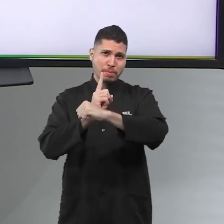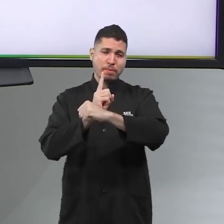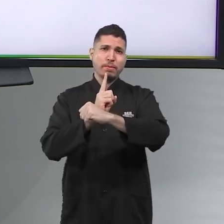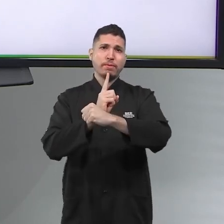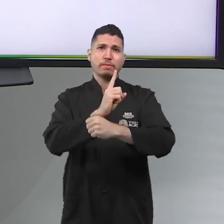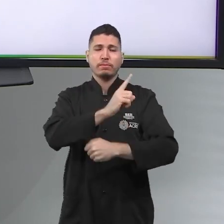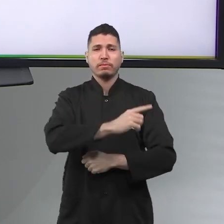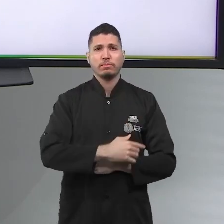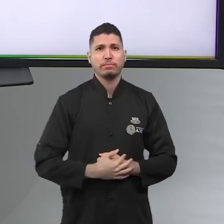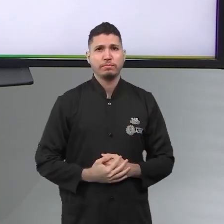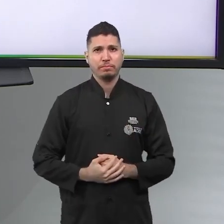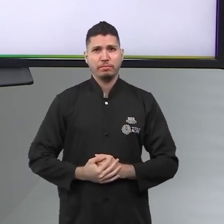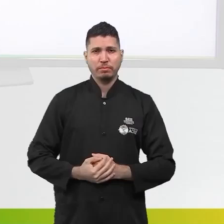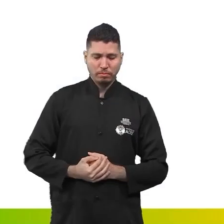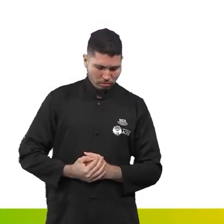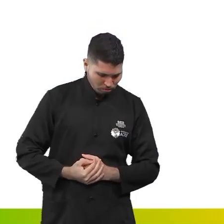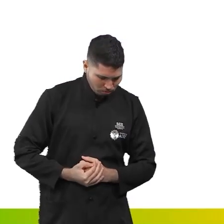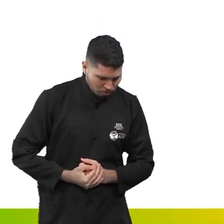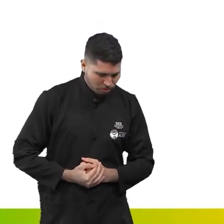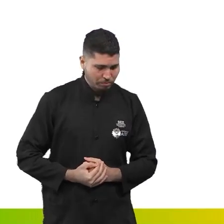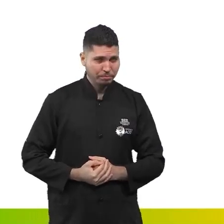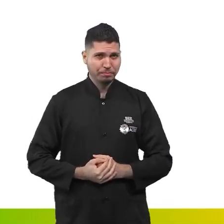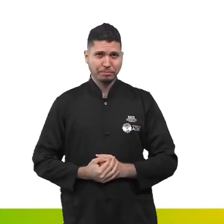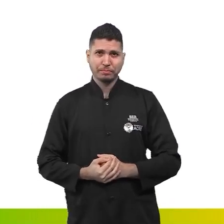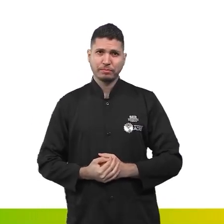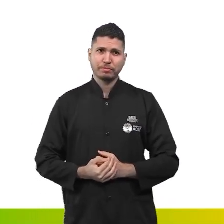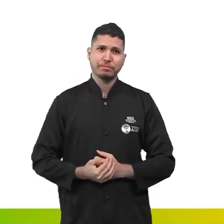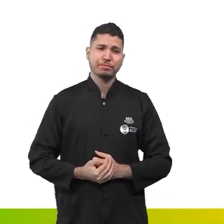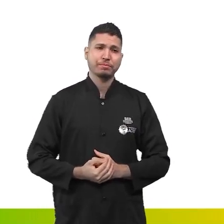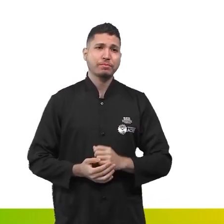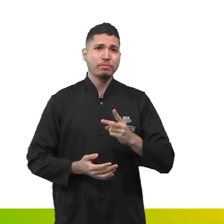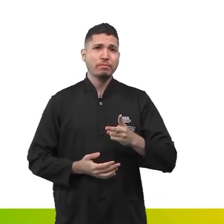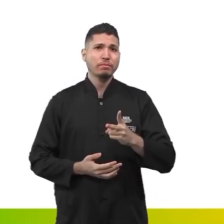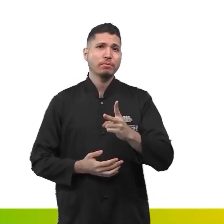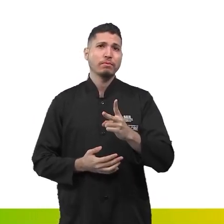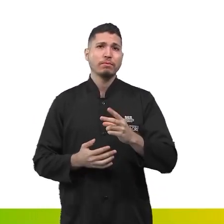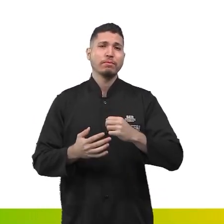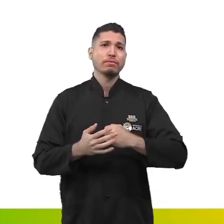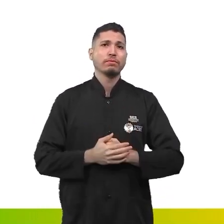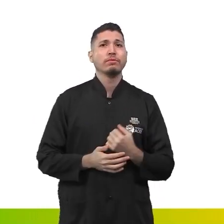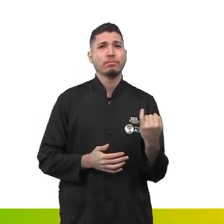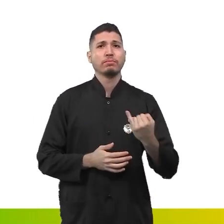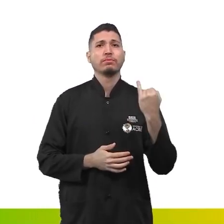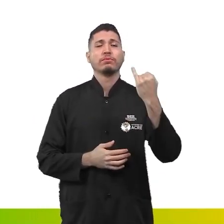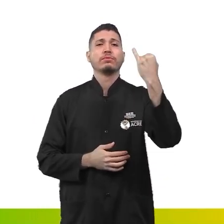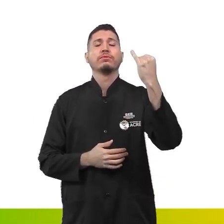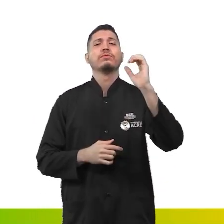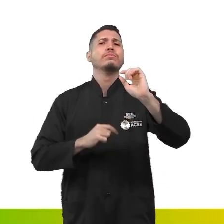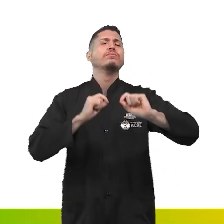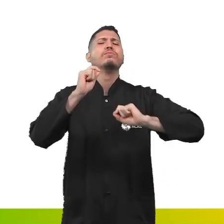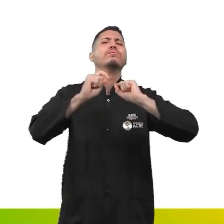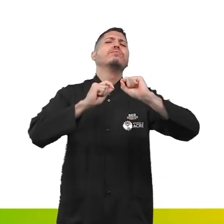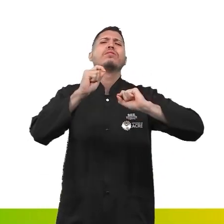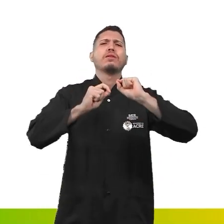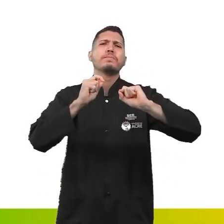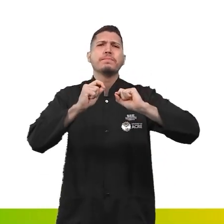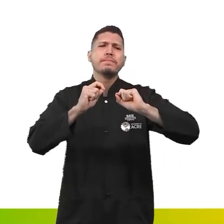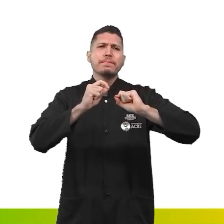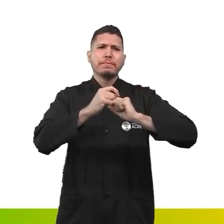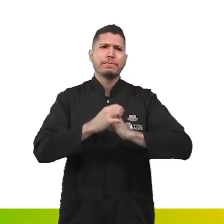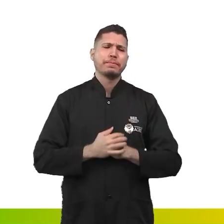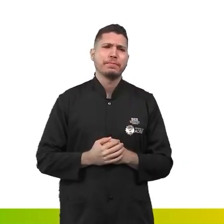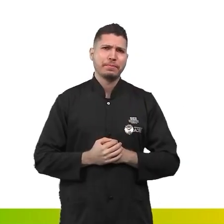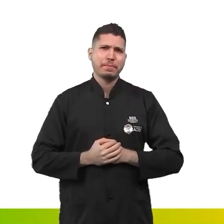E vamos avançando. E aí, nós precisamos levar em consideração o quê? Nesta